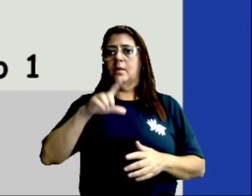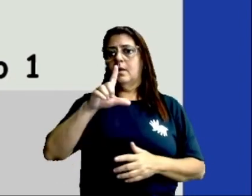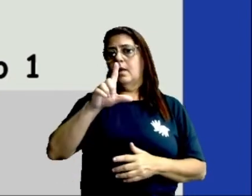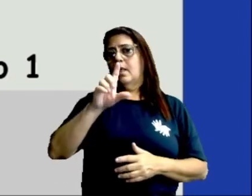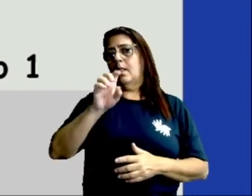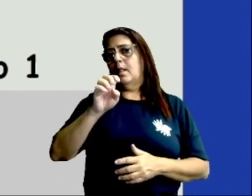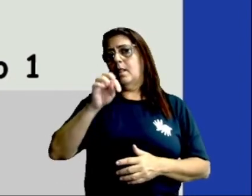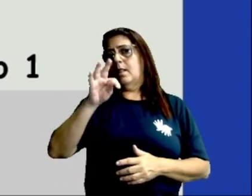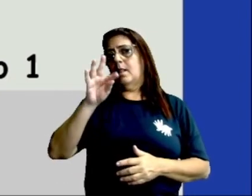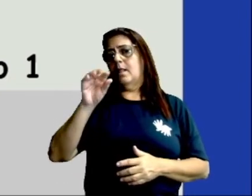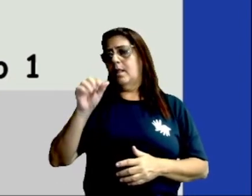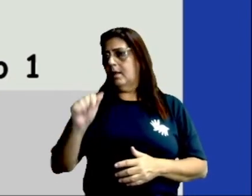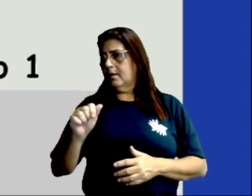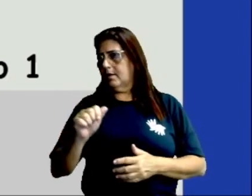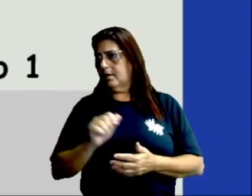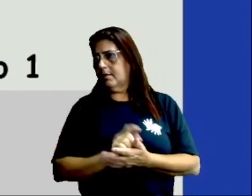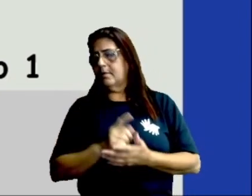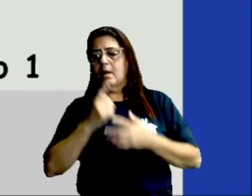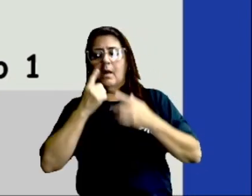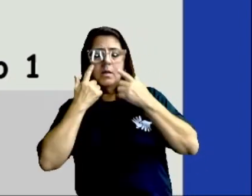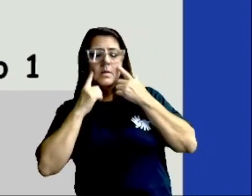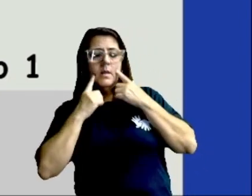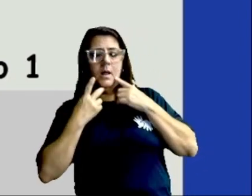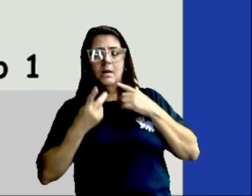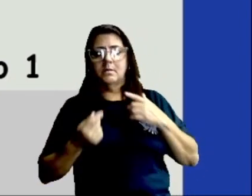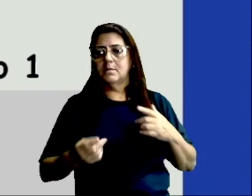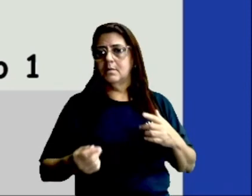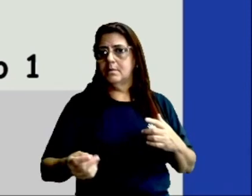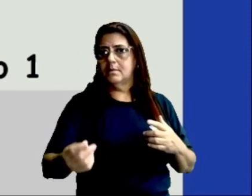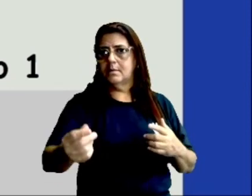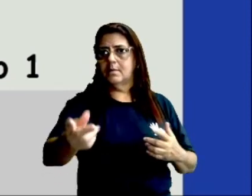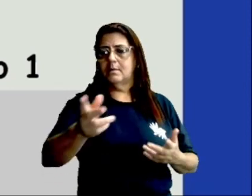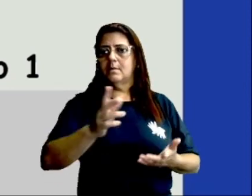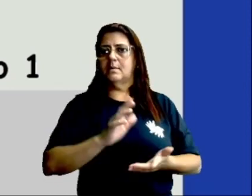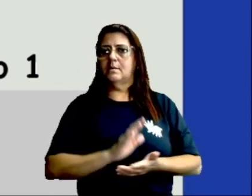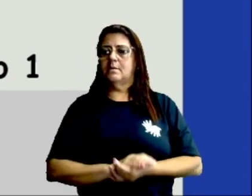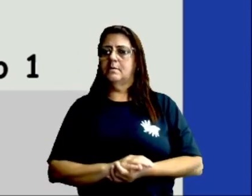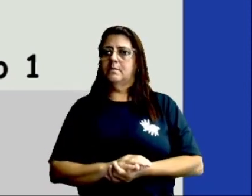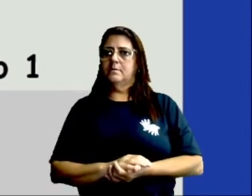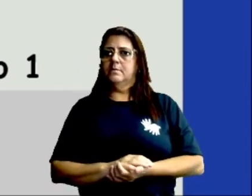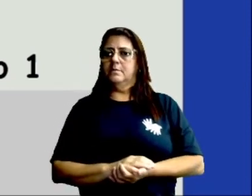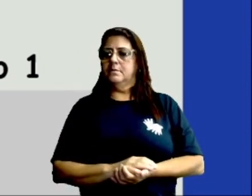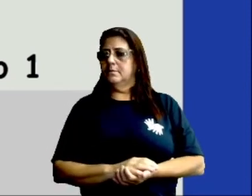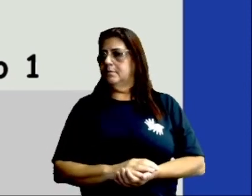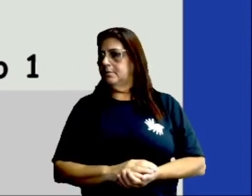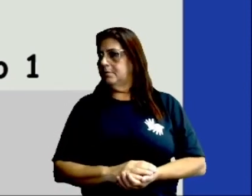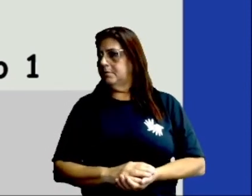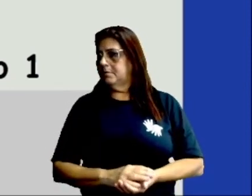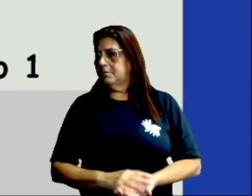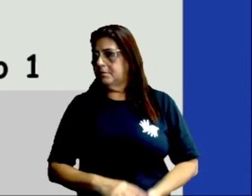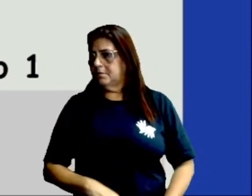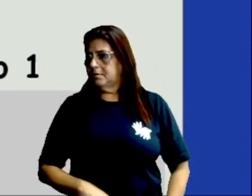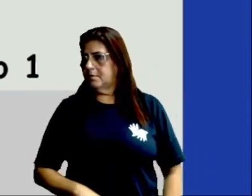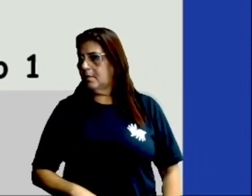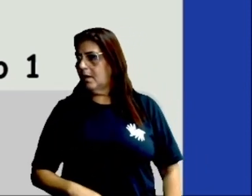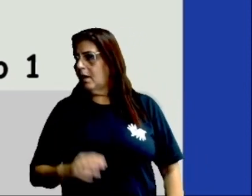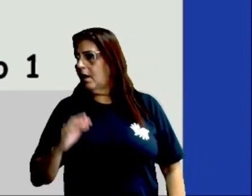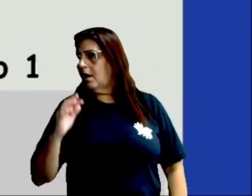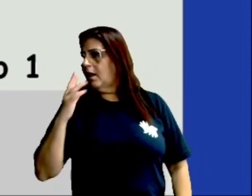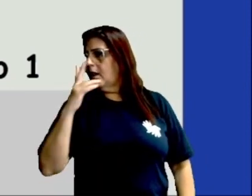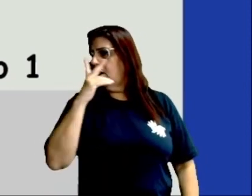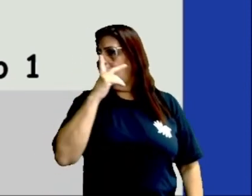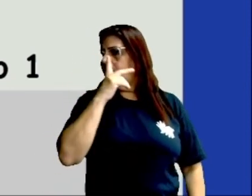gosto muito, é Potira, As Lágrimas Eternas. E diz: a linda e